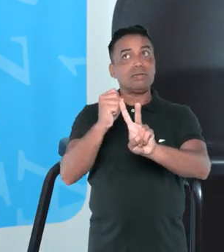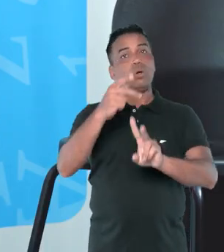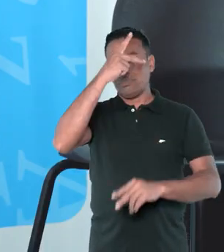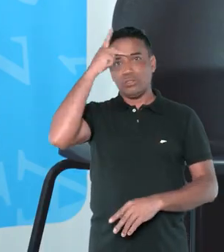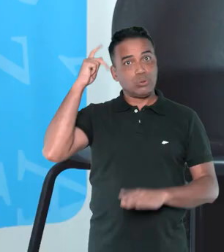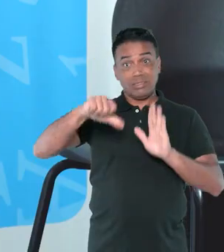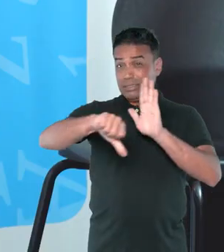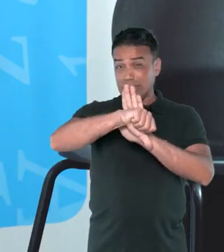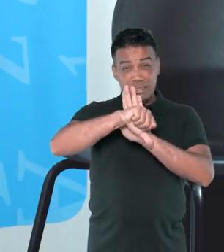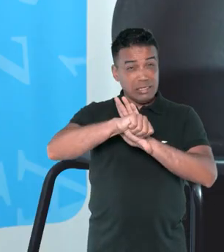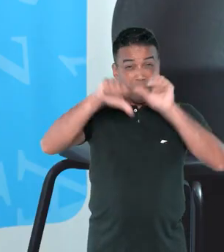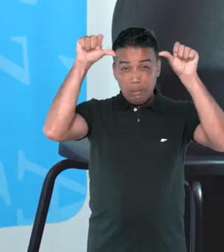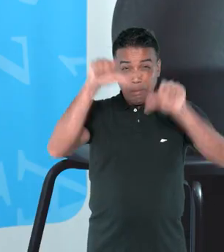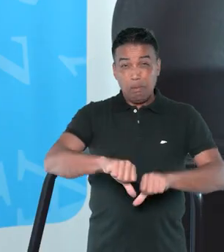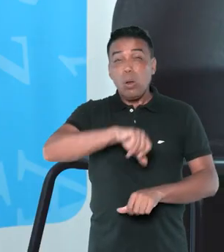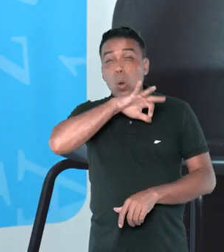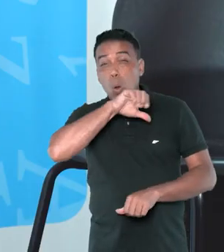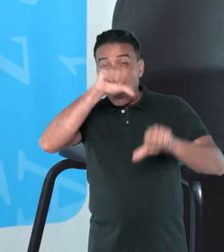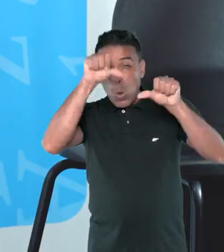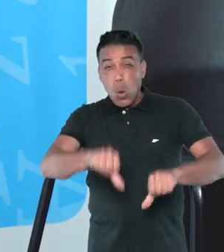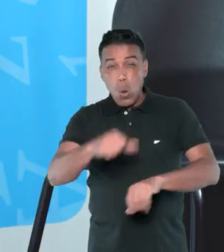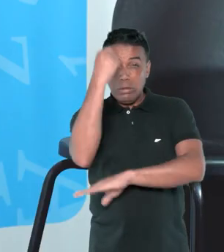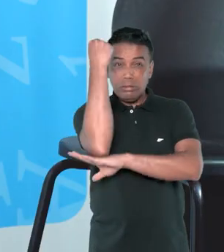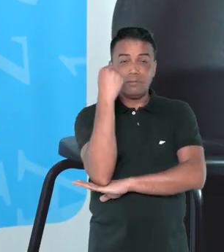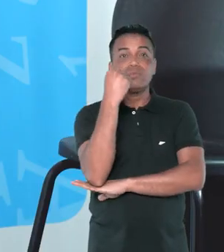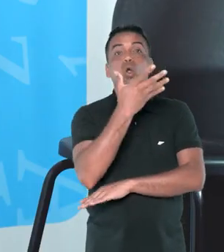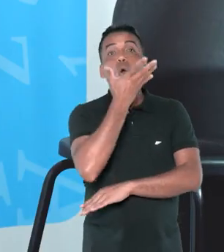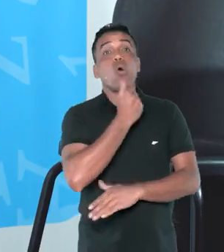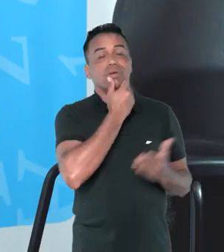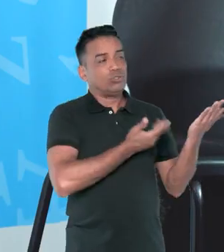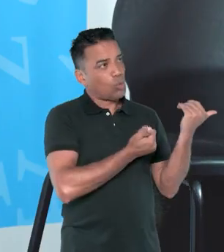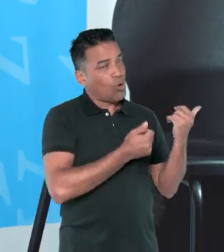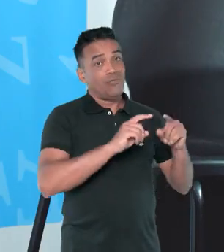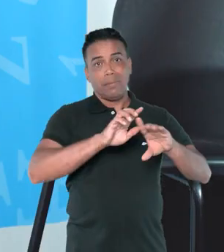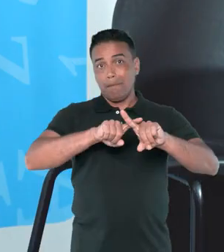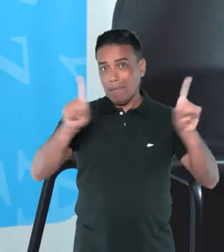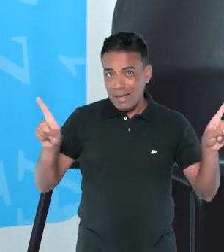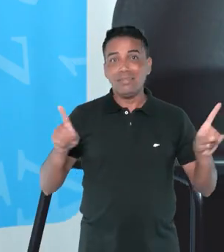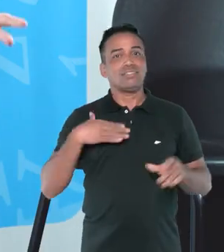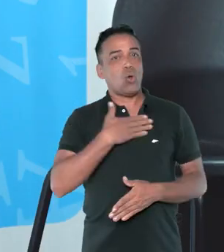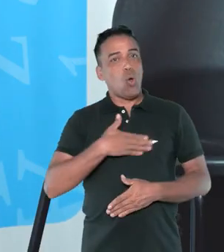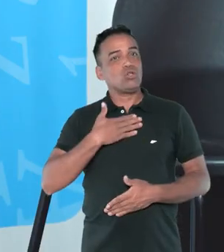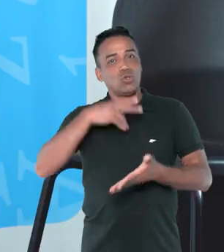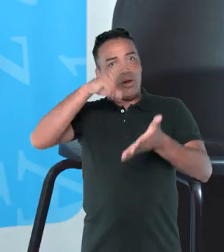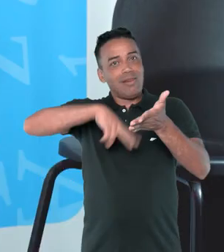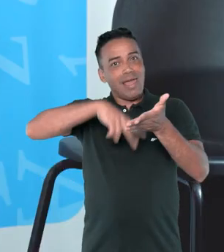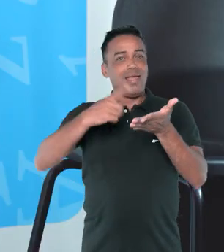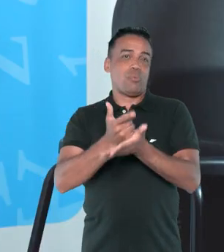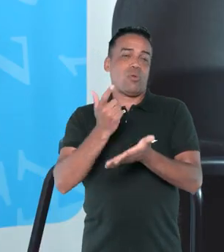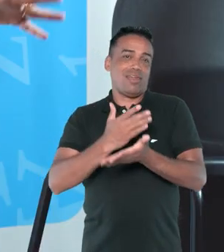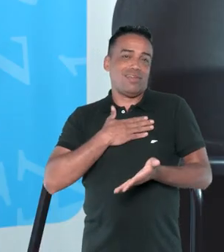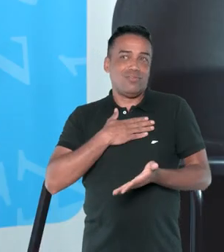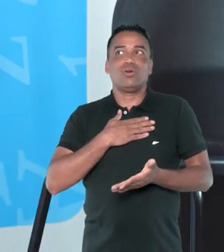cometeram crimes gravíssimos e que estão presos, são rapazes, a maioria bem jovens, mas eles gostaram de ler esse livro. Aí um deles pediu para...